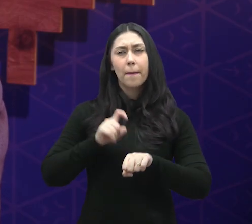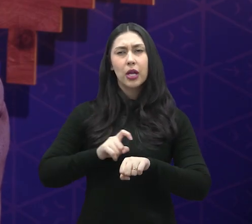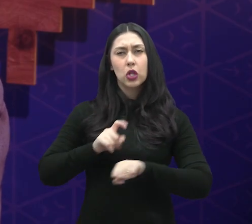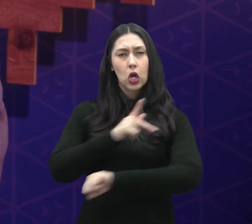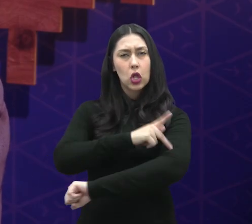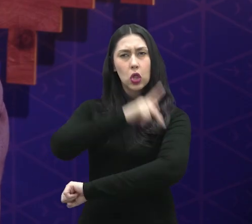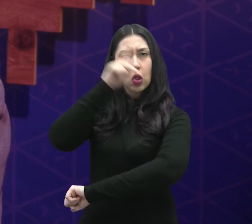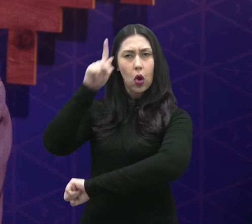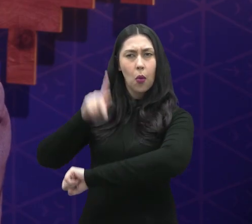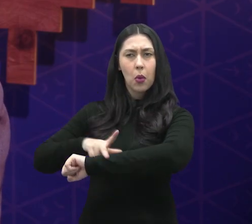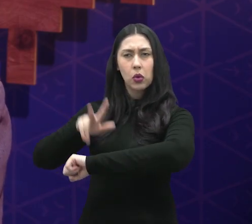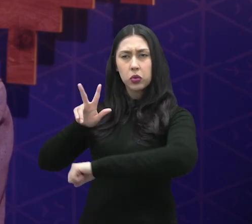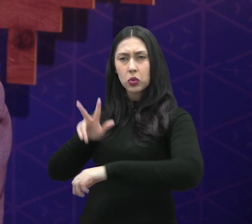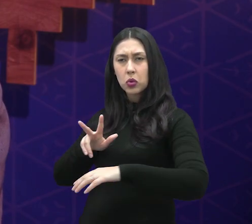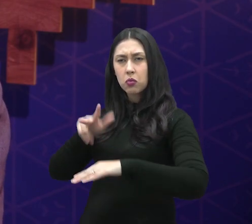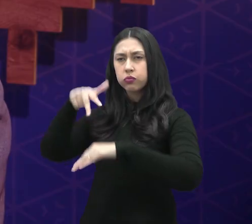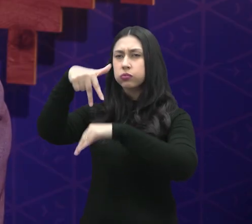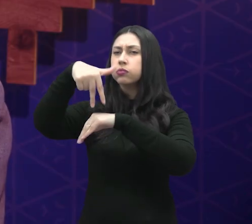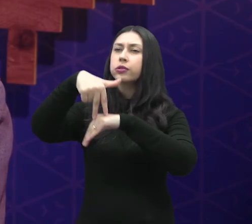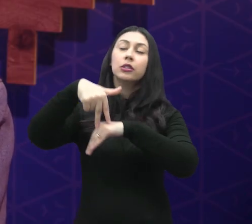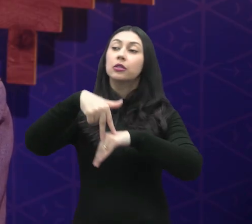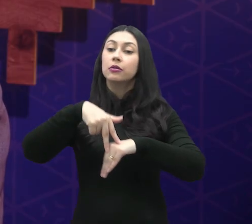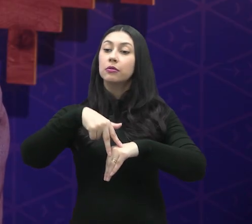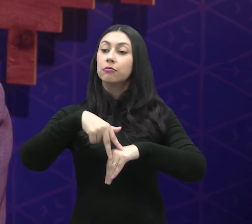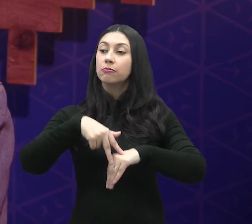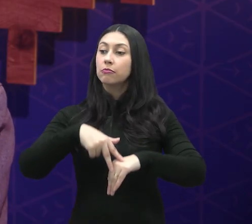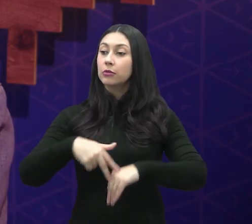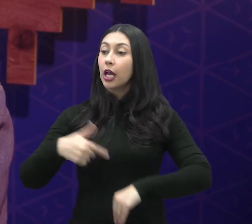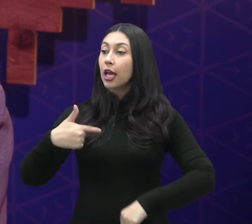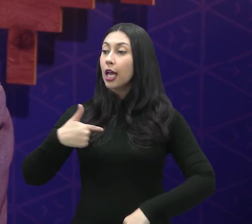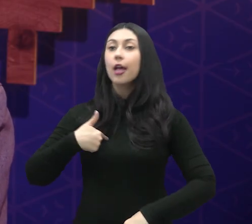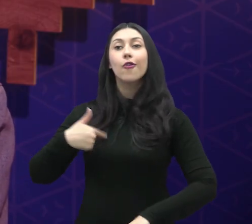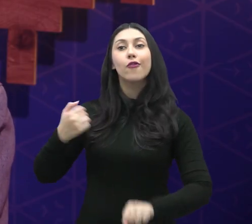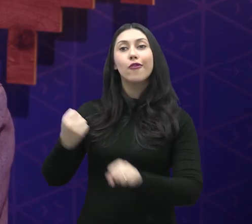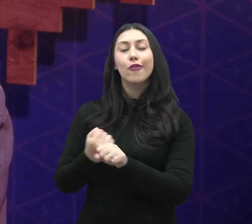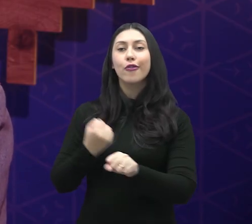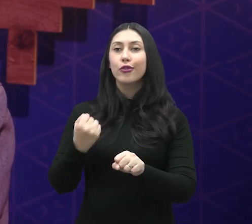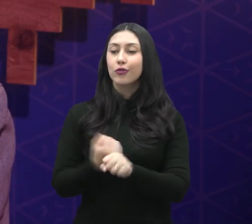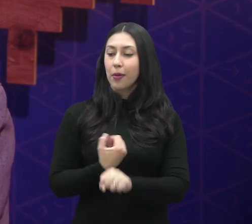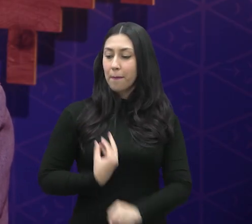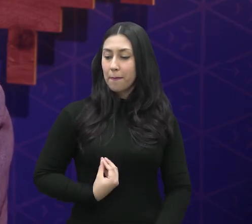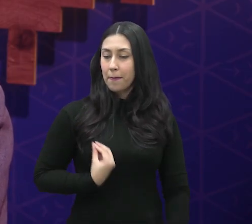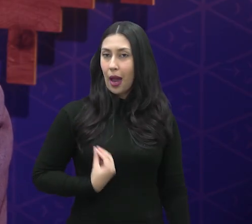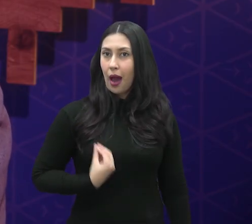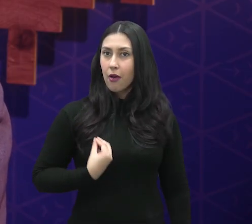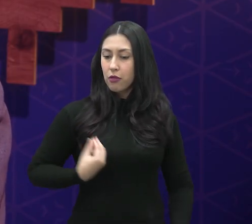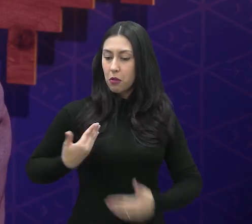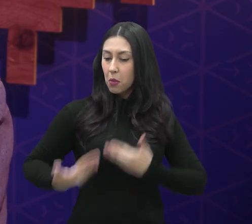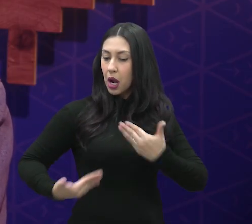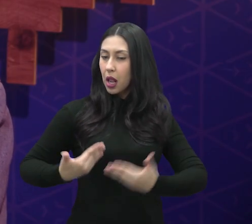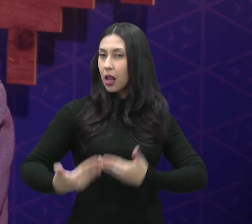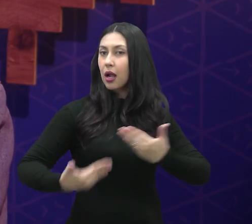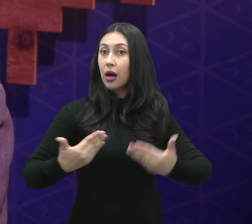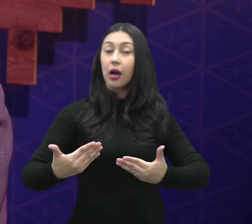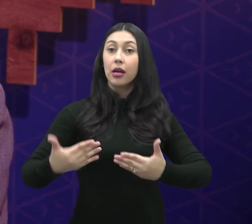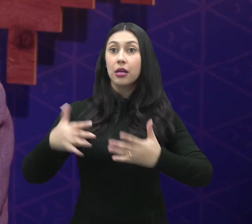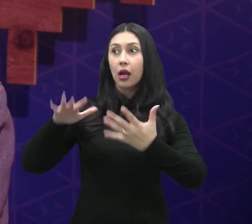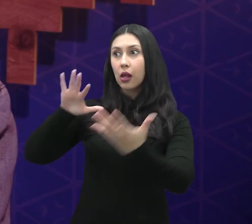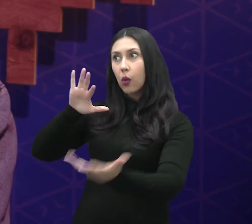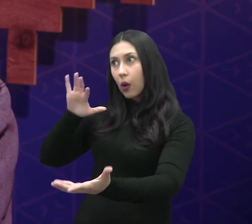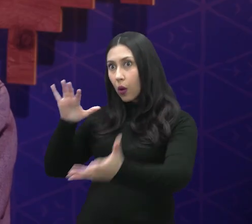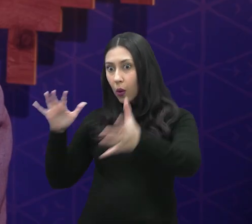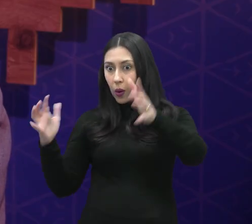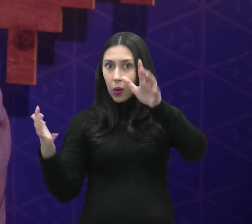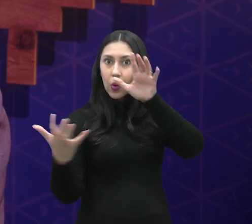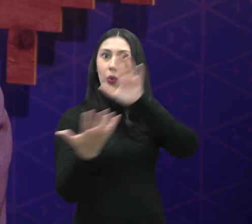assim de um vale, de um terreno assim, e ela fala: aqui eu vou construir a minha vida, minha família, né? E aí quando vira, tipo,